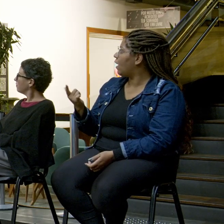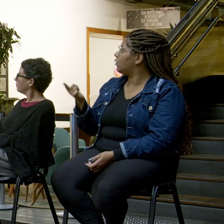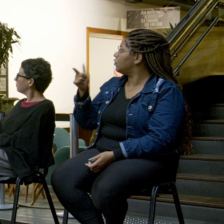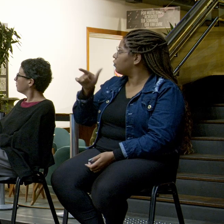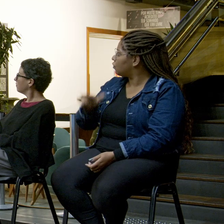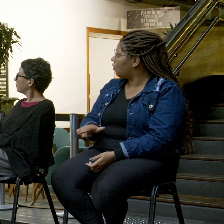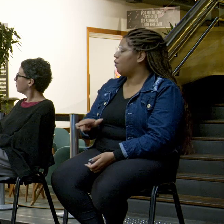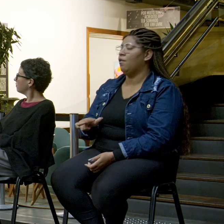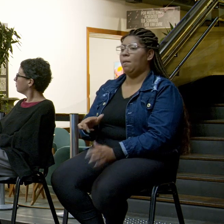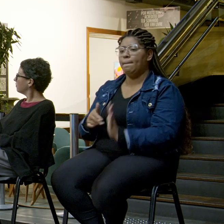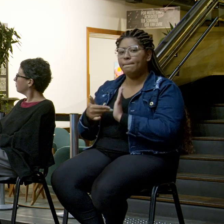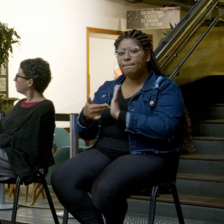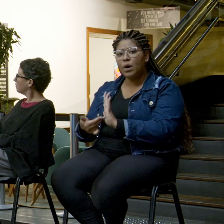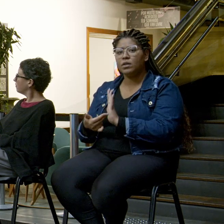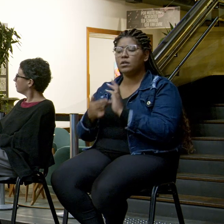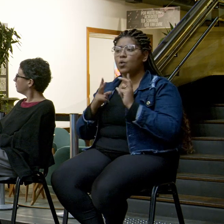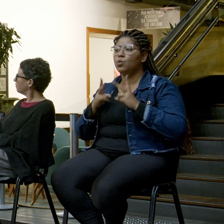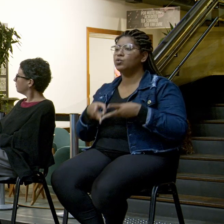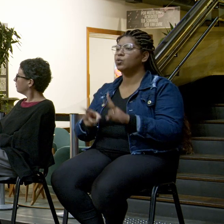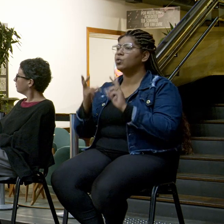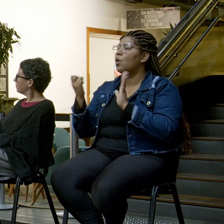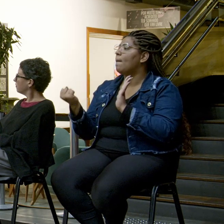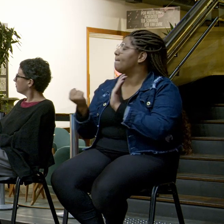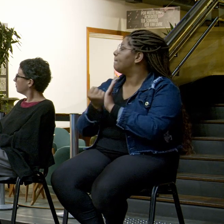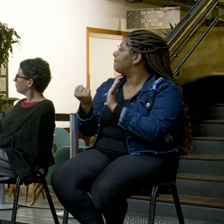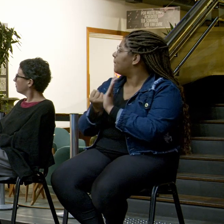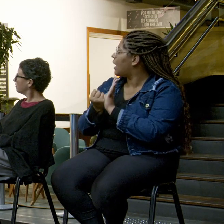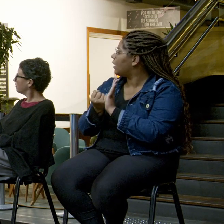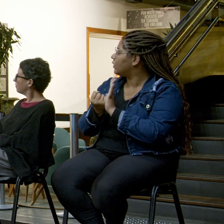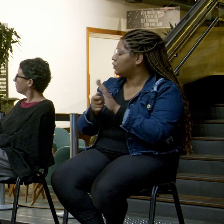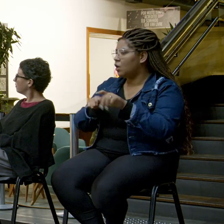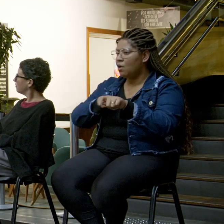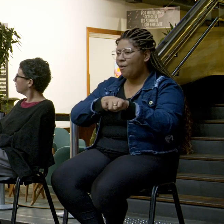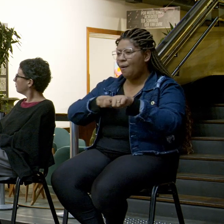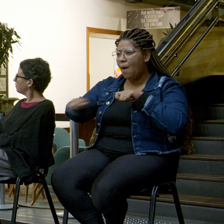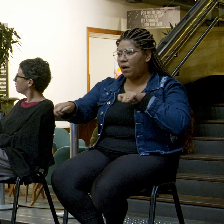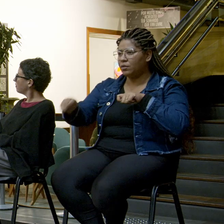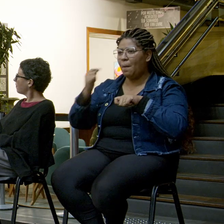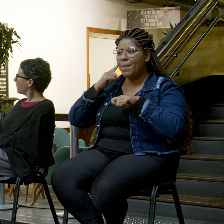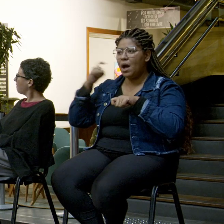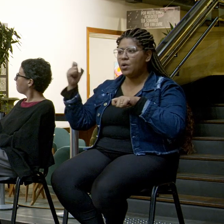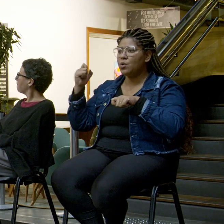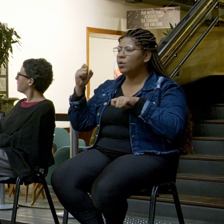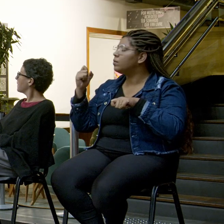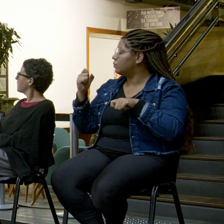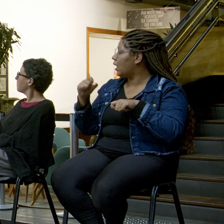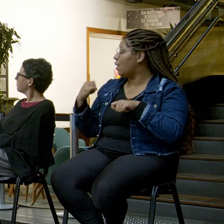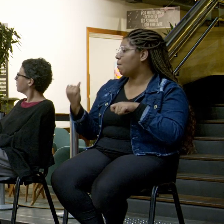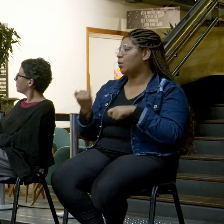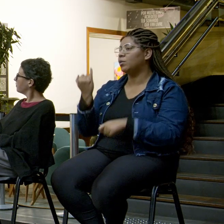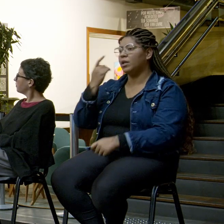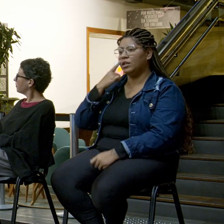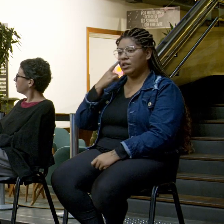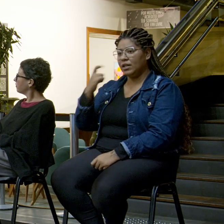questão de manter a marca do rasgo, né? E aí é interessante pensar